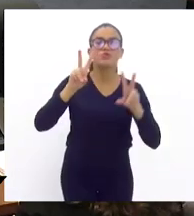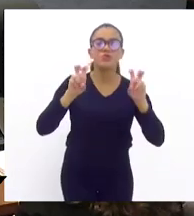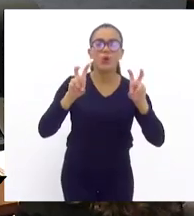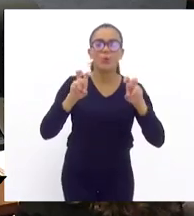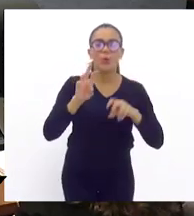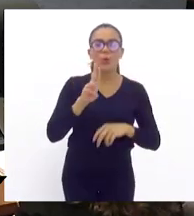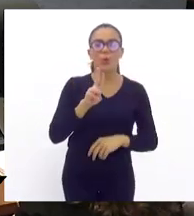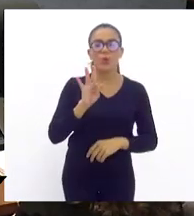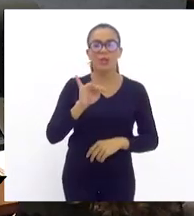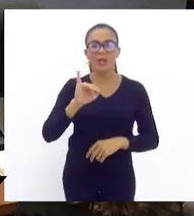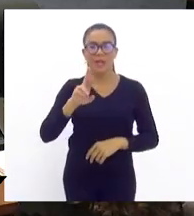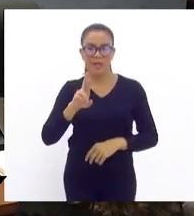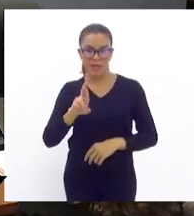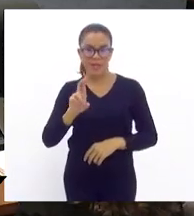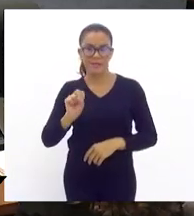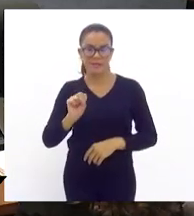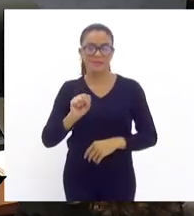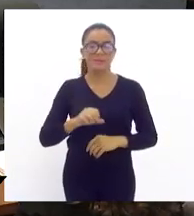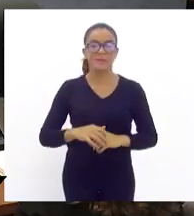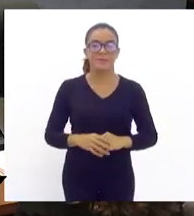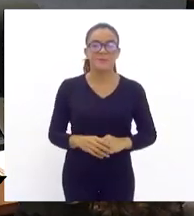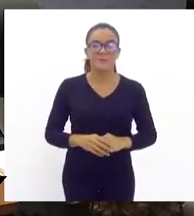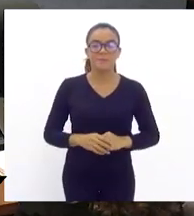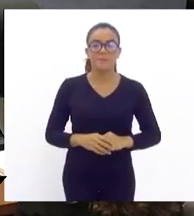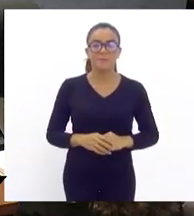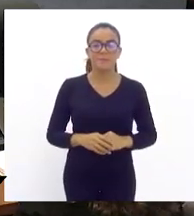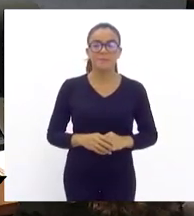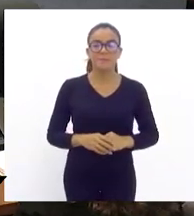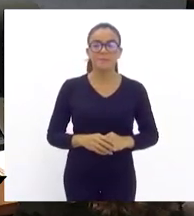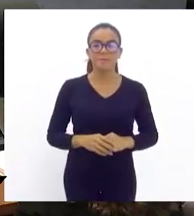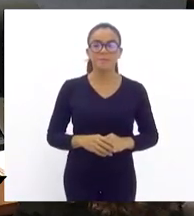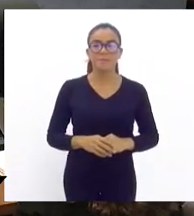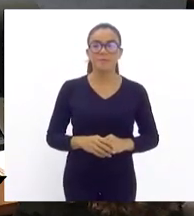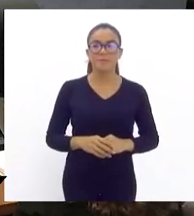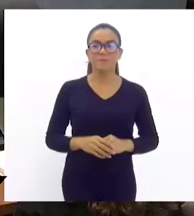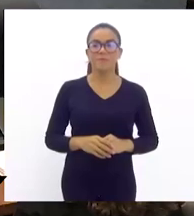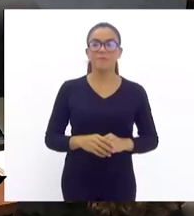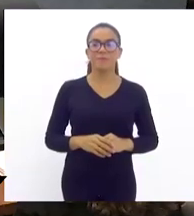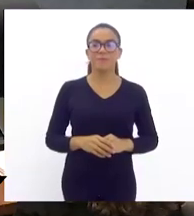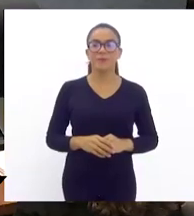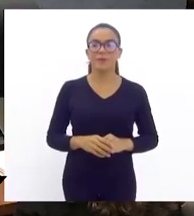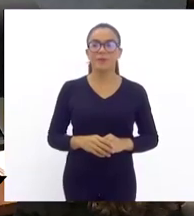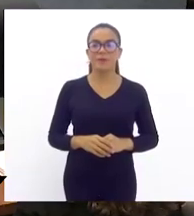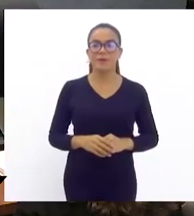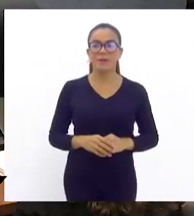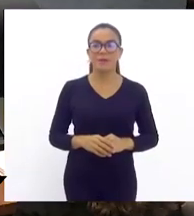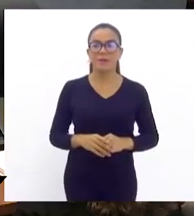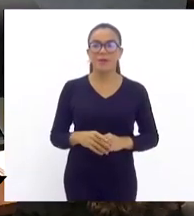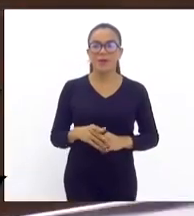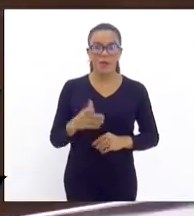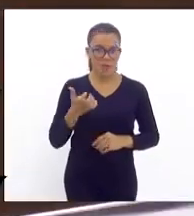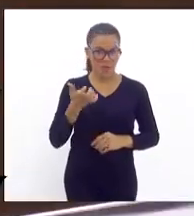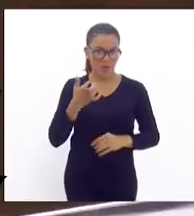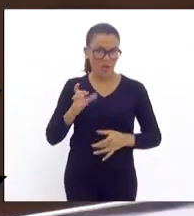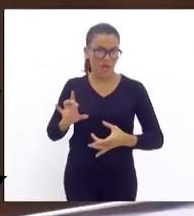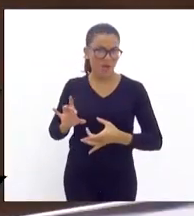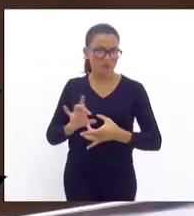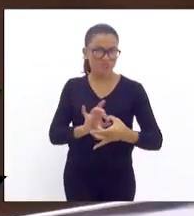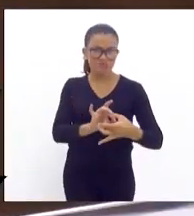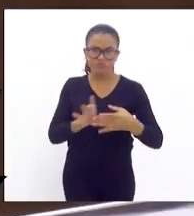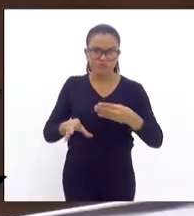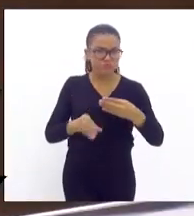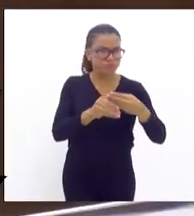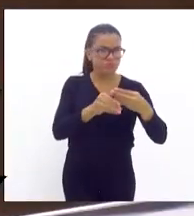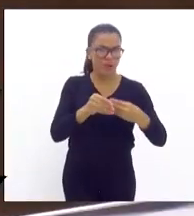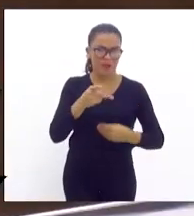UTRs. Obrigado. Por favor, Delair. O Licínio encerrou, mas eu queria continuar a fala do Licínio. Por favor,